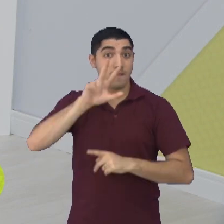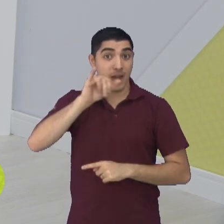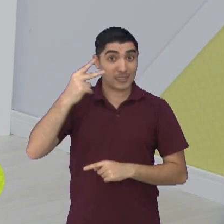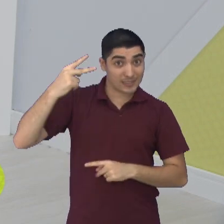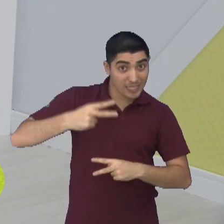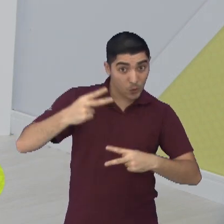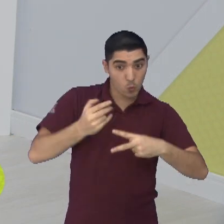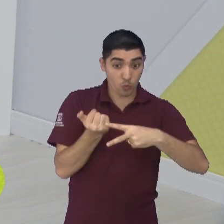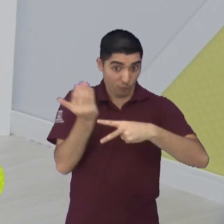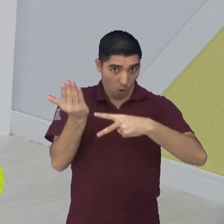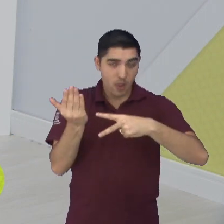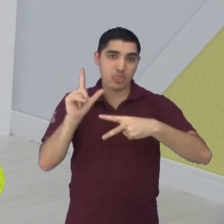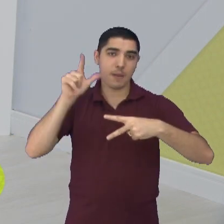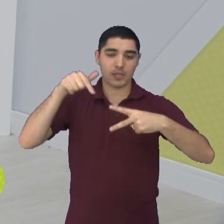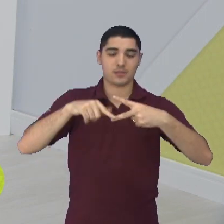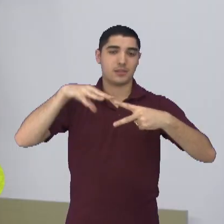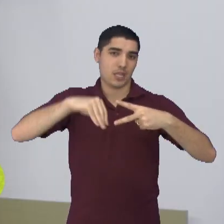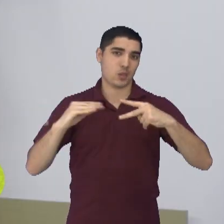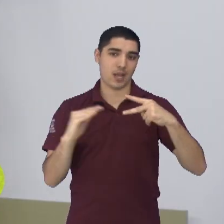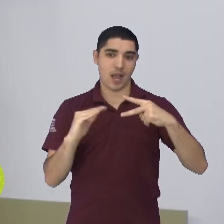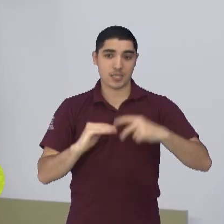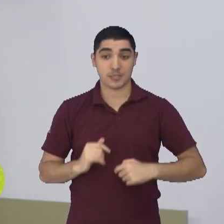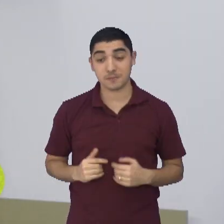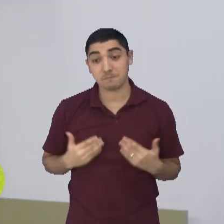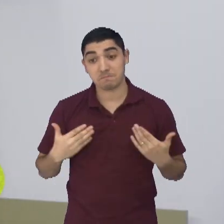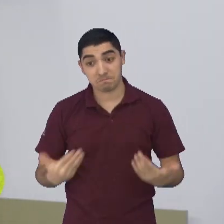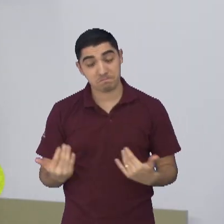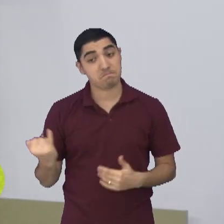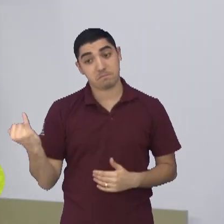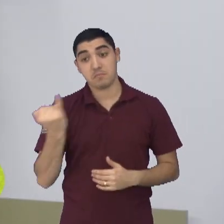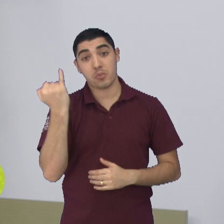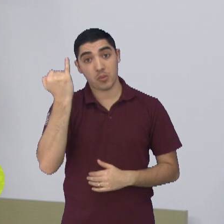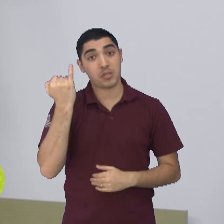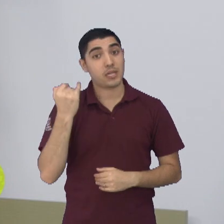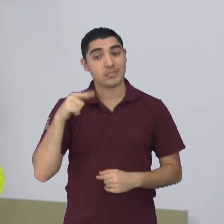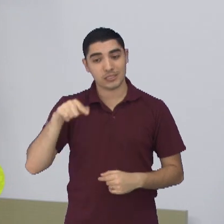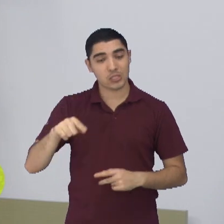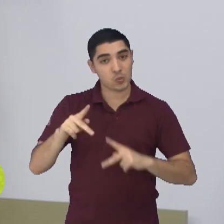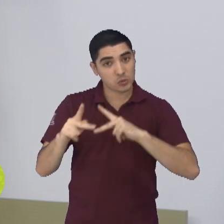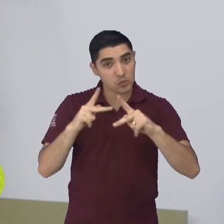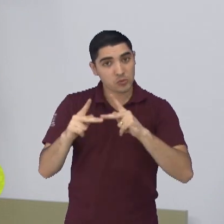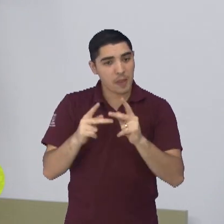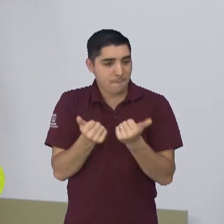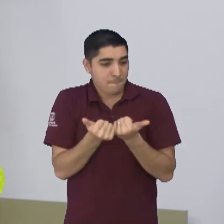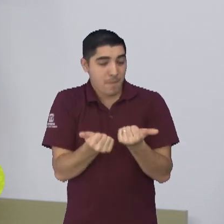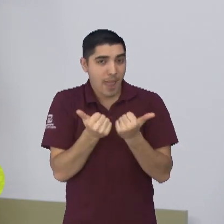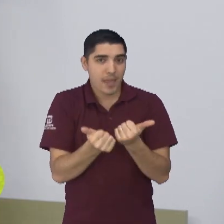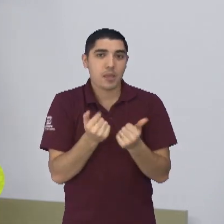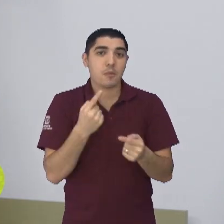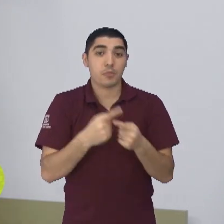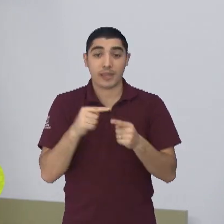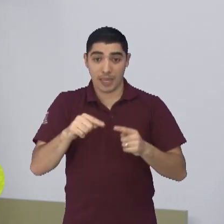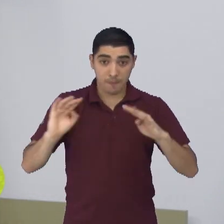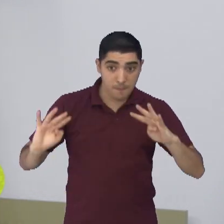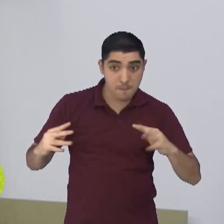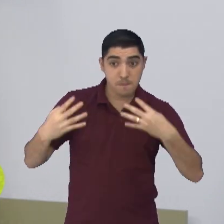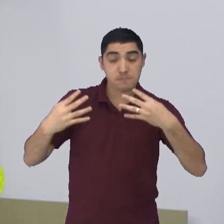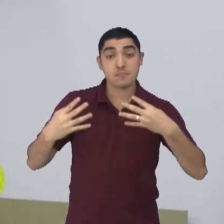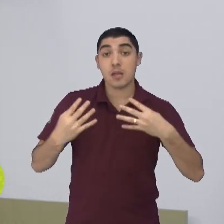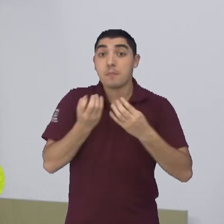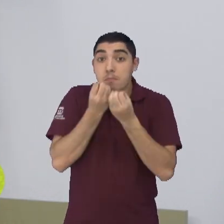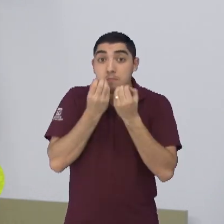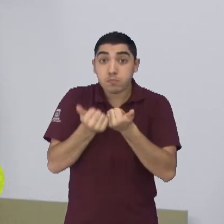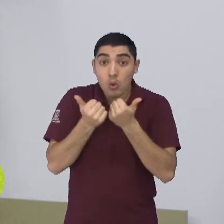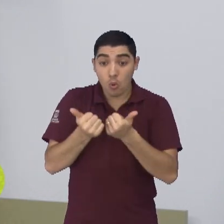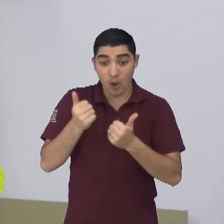em São José dos Campos, Brunão. É importante começar com o pé direito aí essa quarta de final, fazer um bom resultado